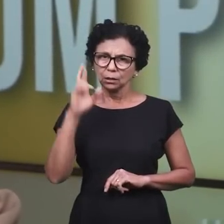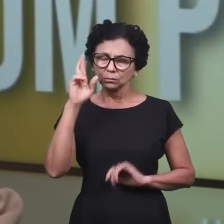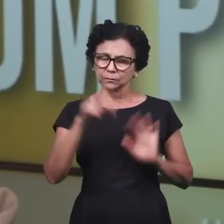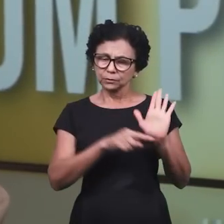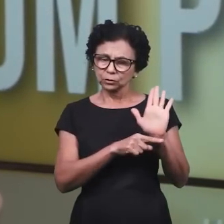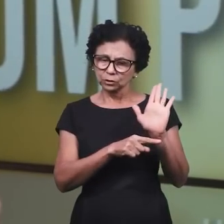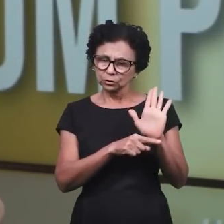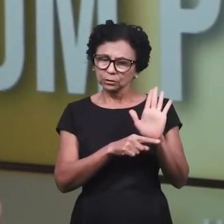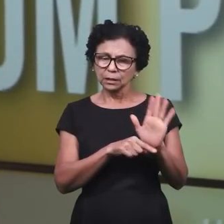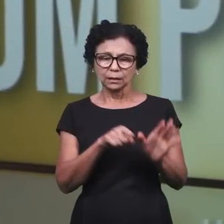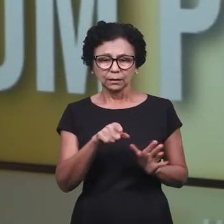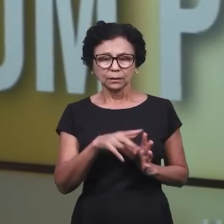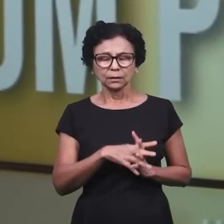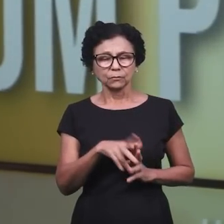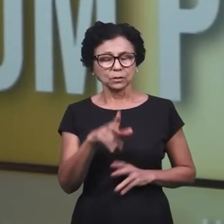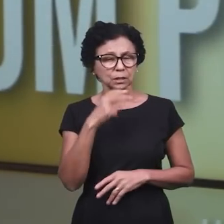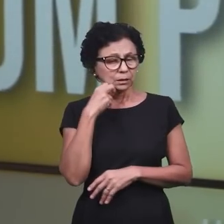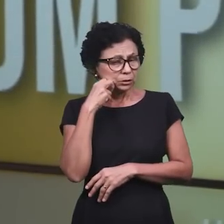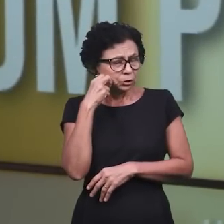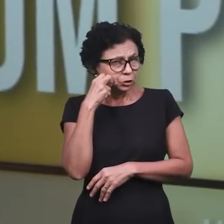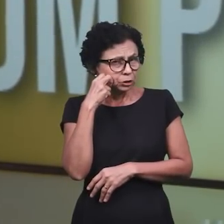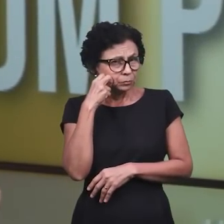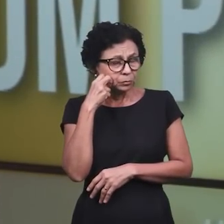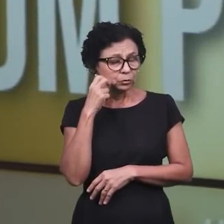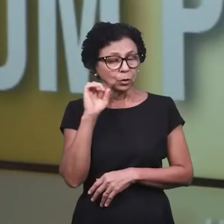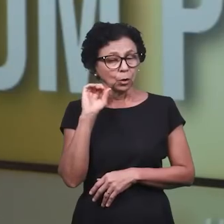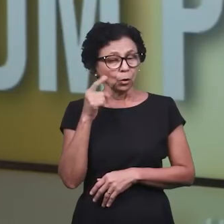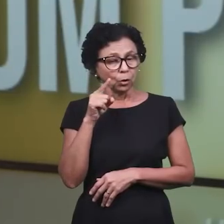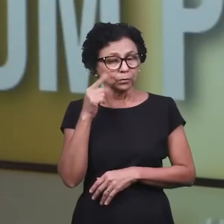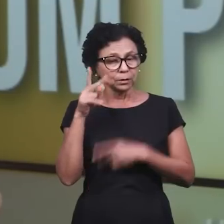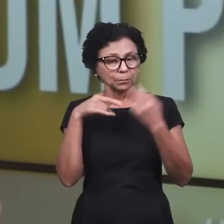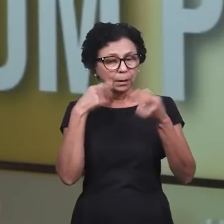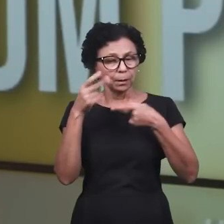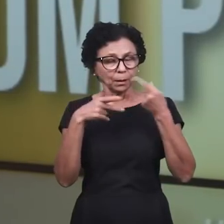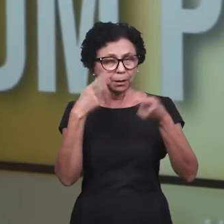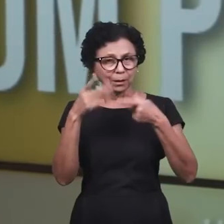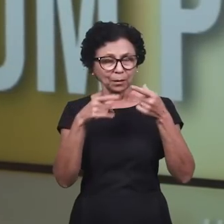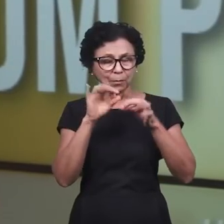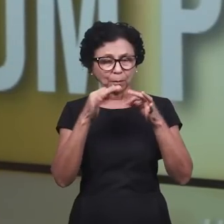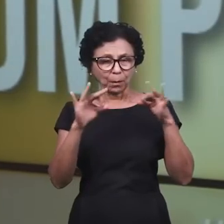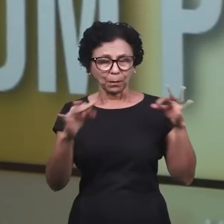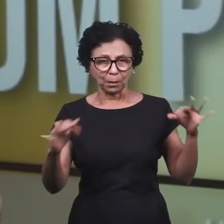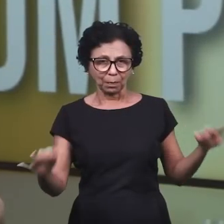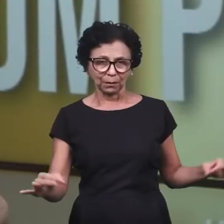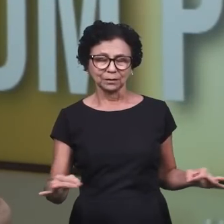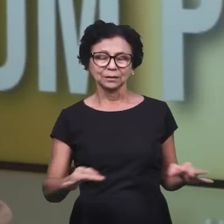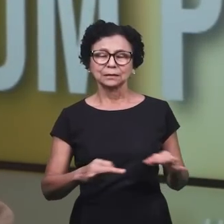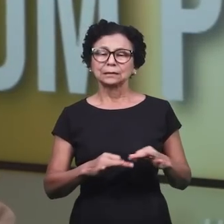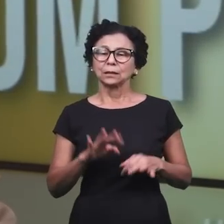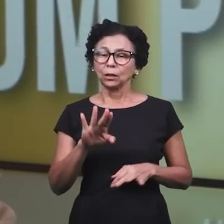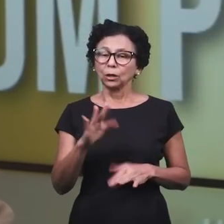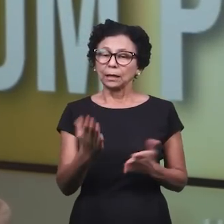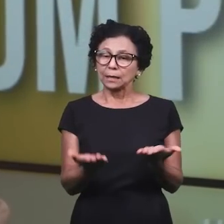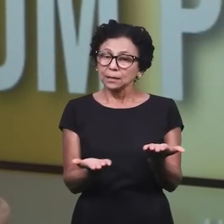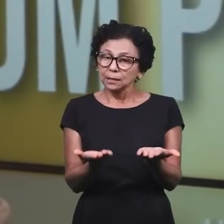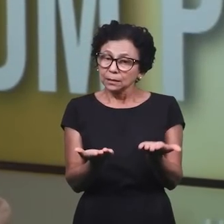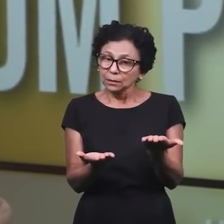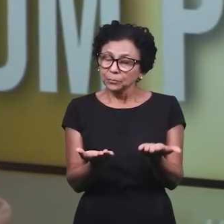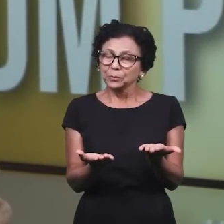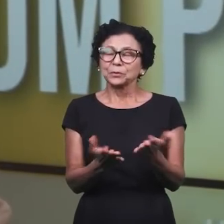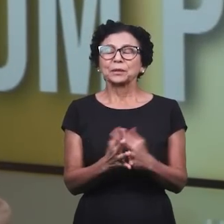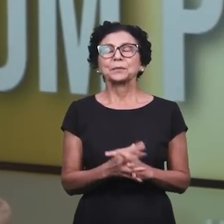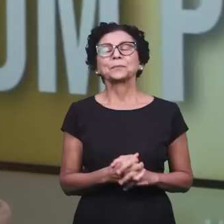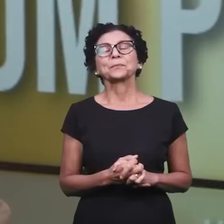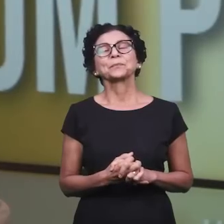está tímido demais, ou você fala demais, ora o Senhor para Ele te dar equilíbrio. E ali já ele vai tendo as primeiras